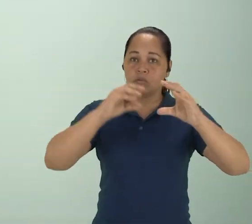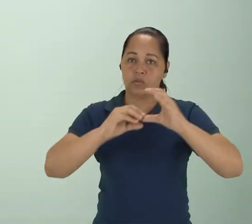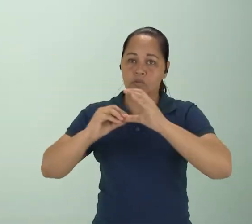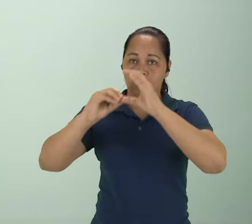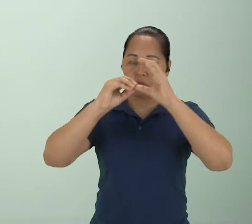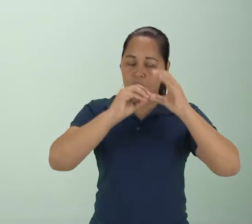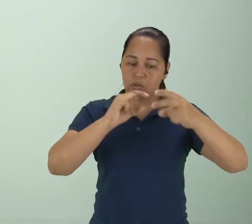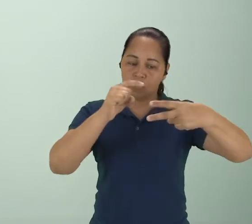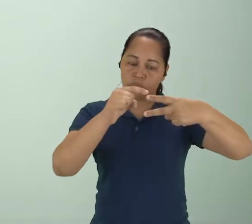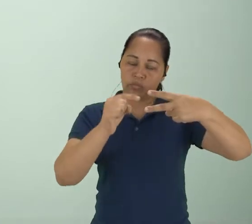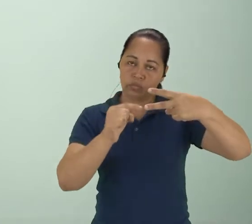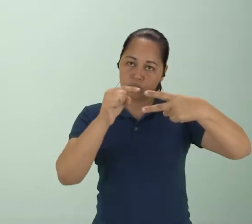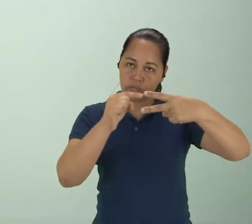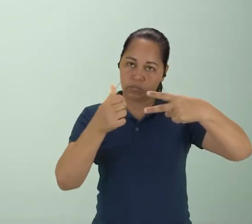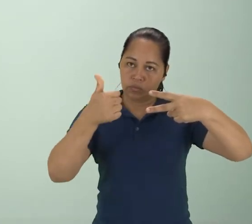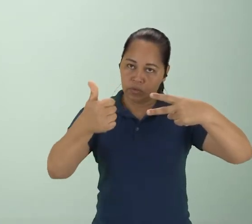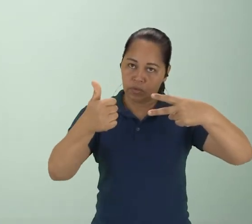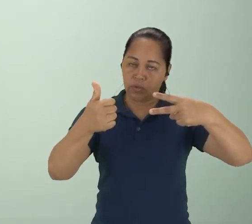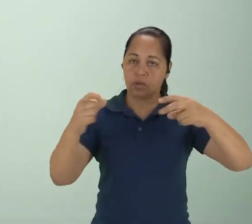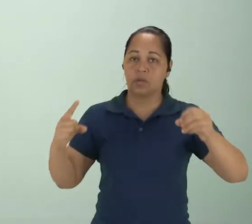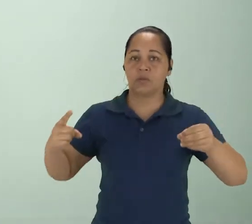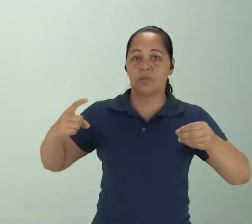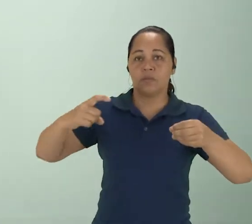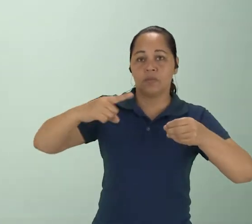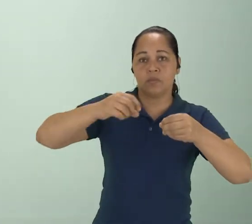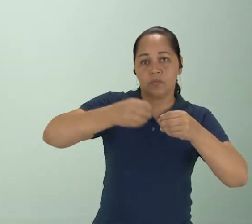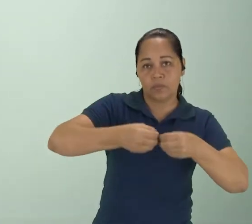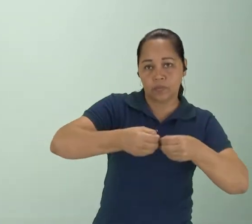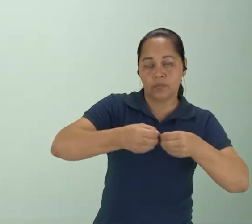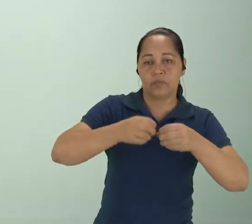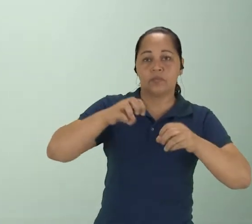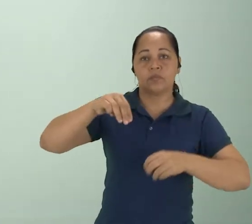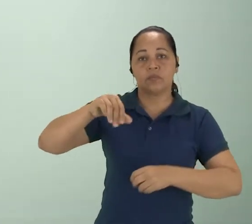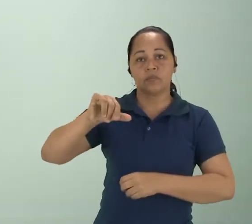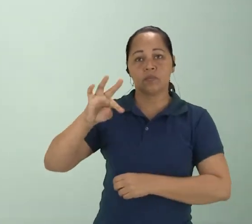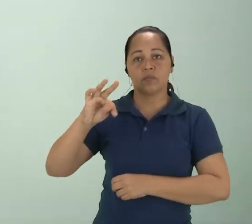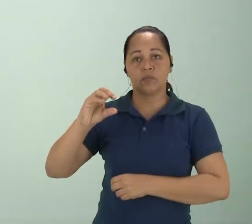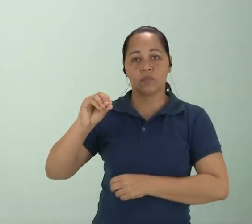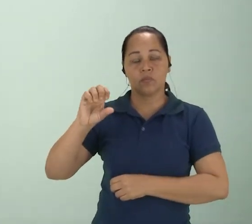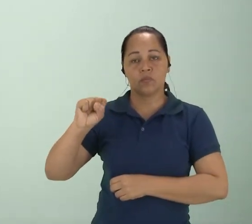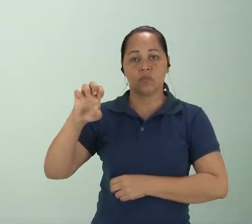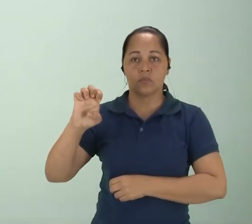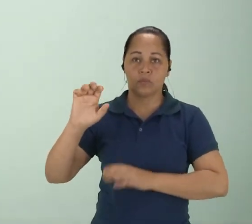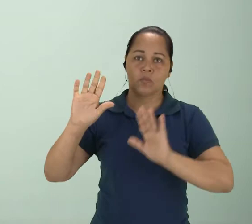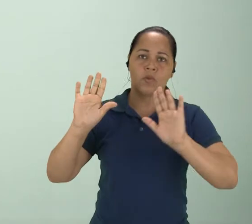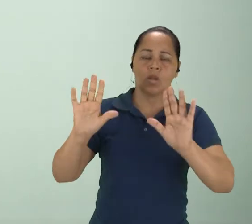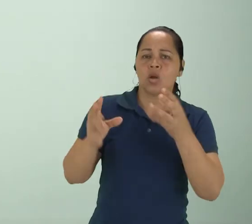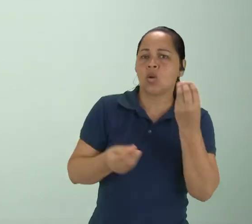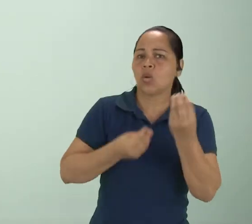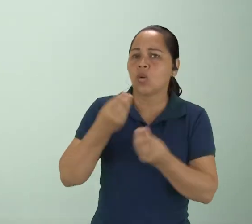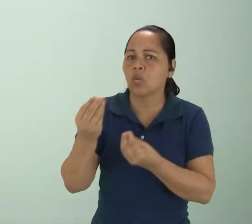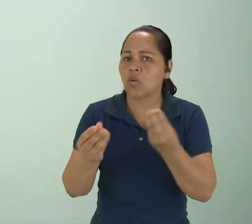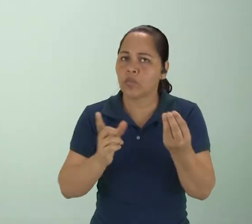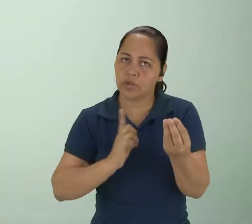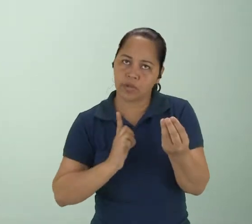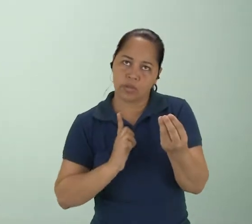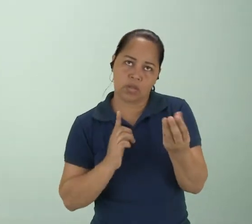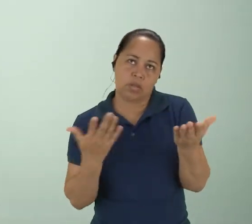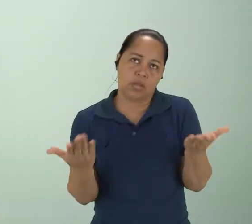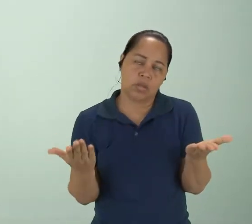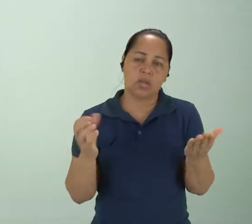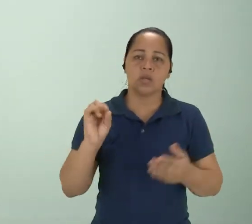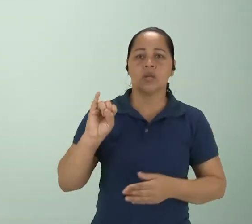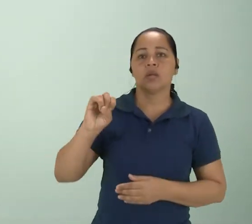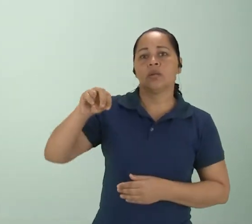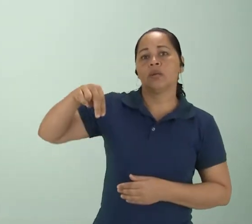celular, especificamente a mitose, tá? A intérfase, né, ou interfase, né, mas a gente está usando a nomenclatura